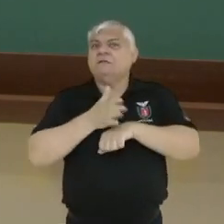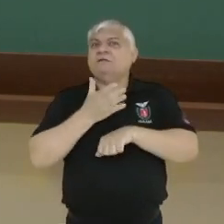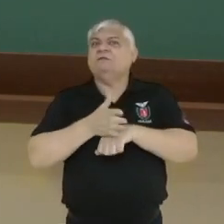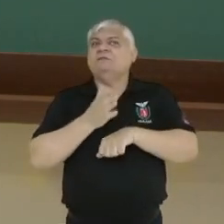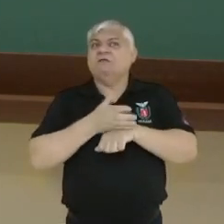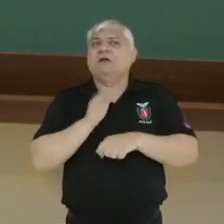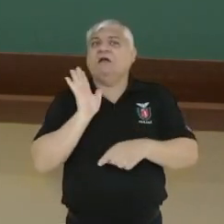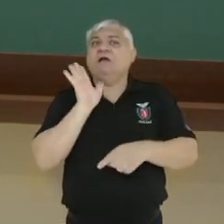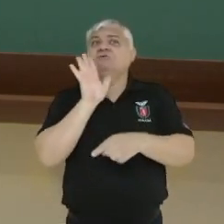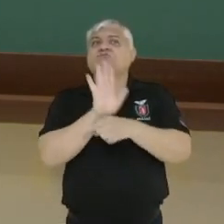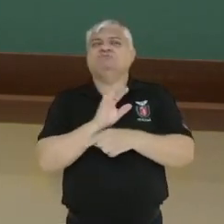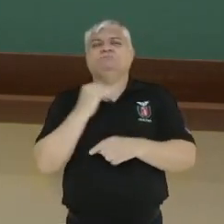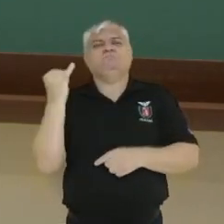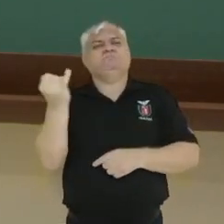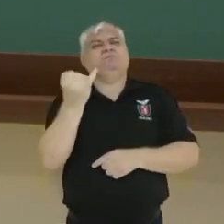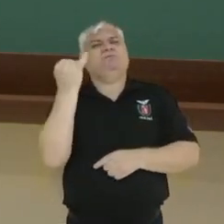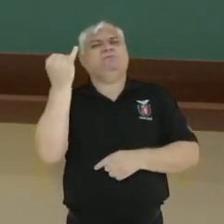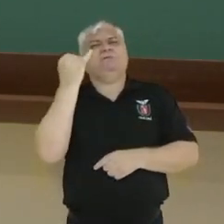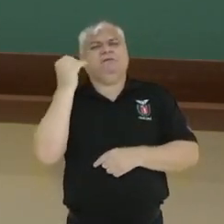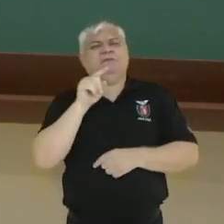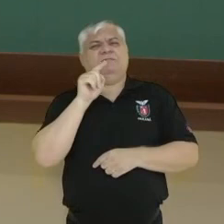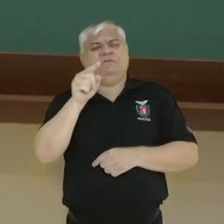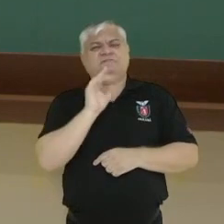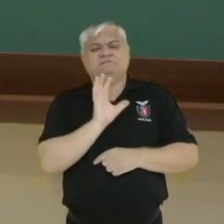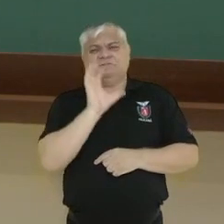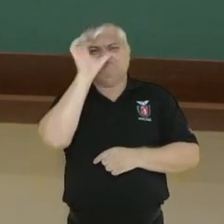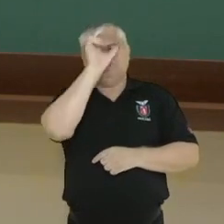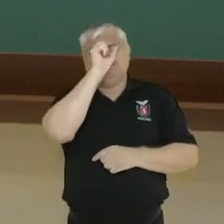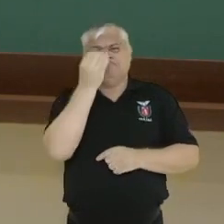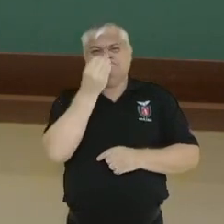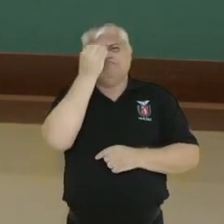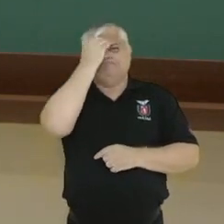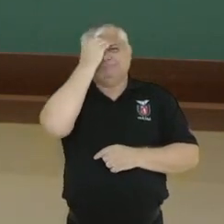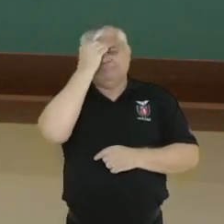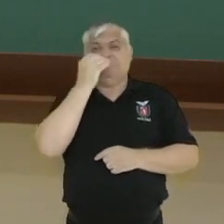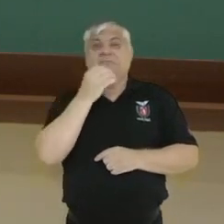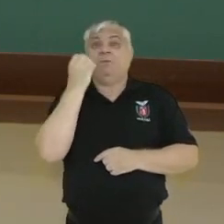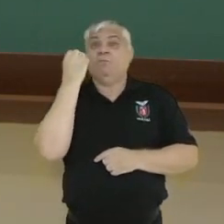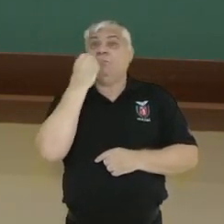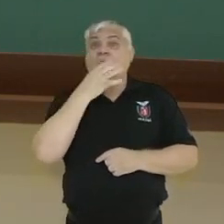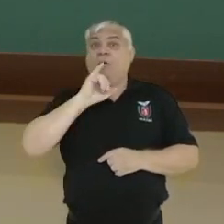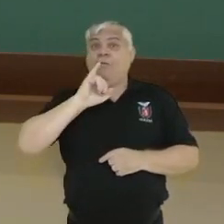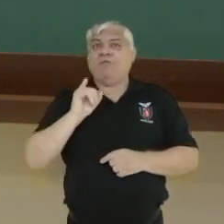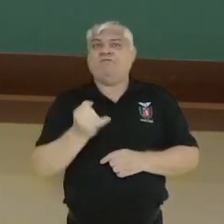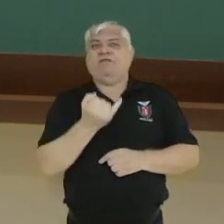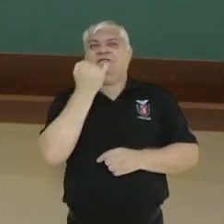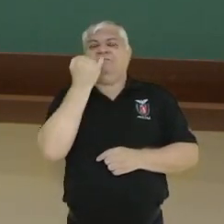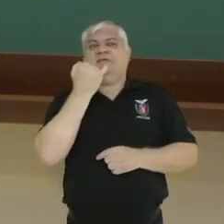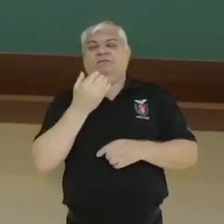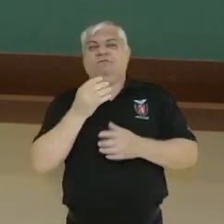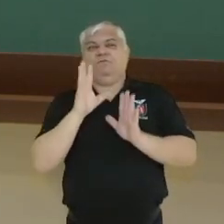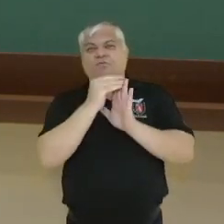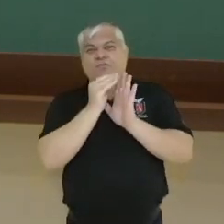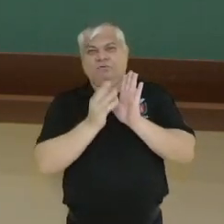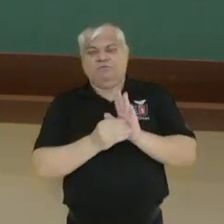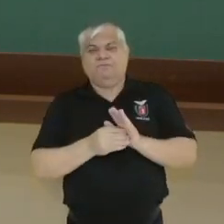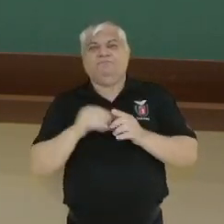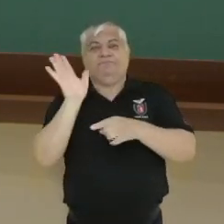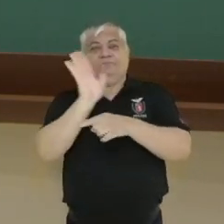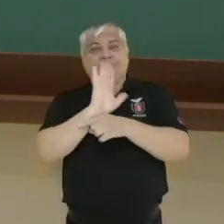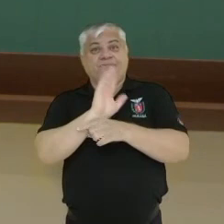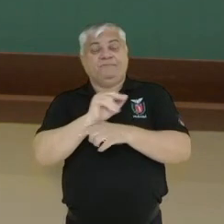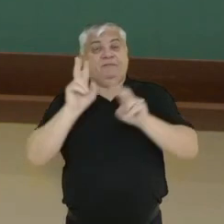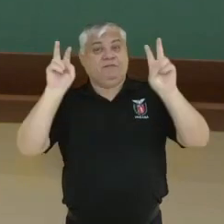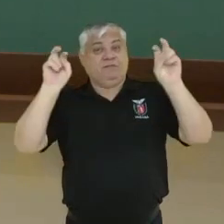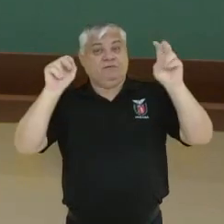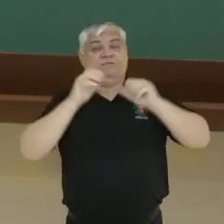treino é fundamental para que vocês tenham um bom aproveitamento do conteúdo. Nesse vídeo a gente falou